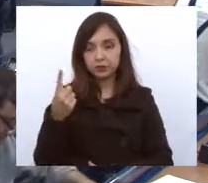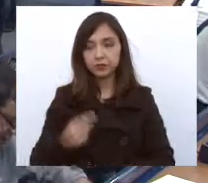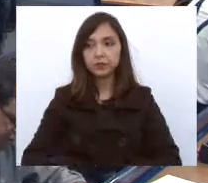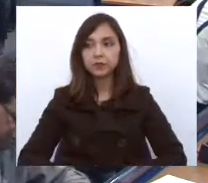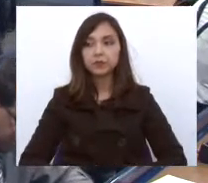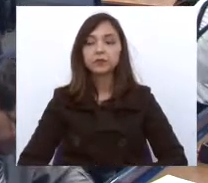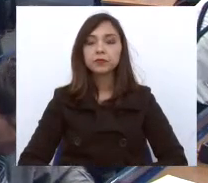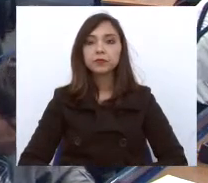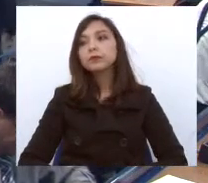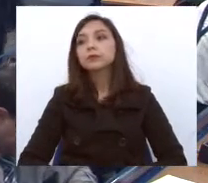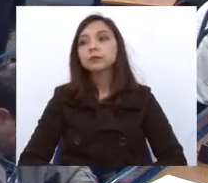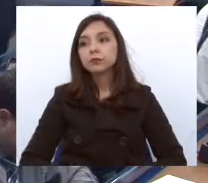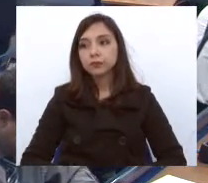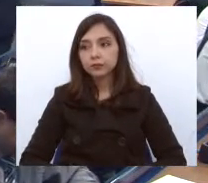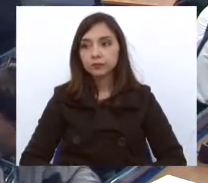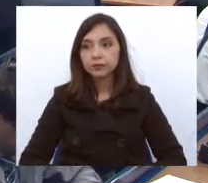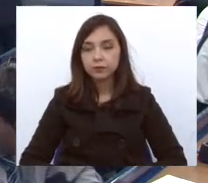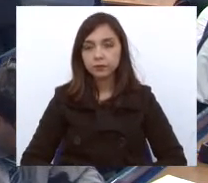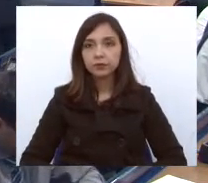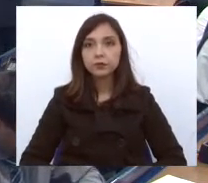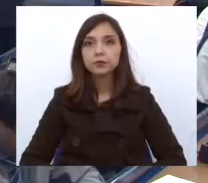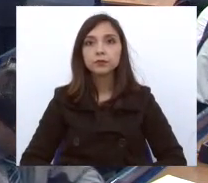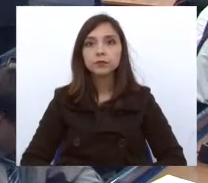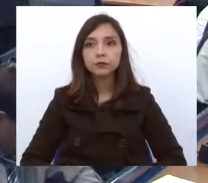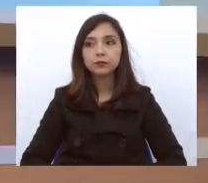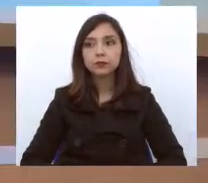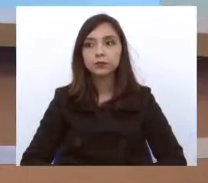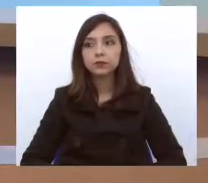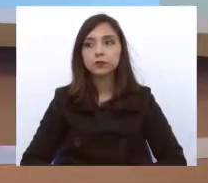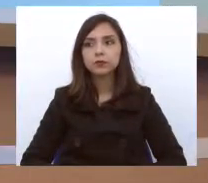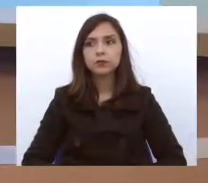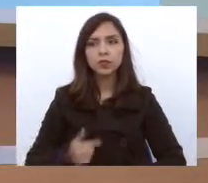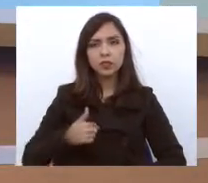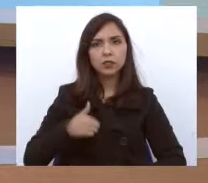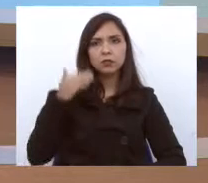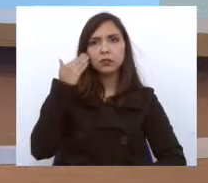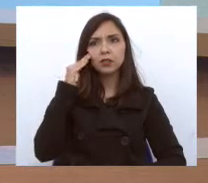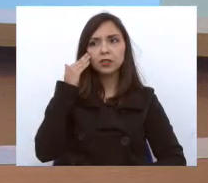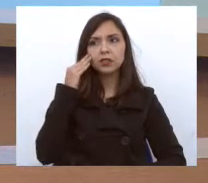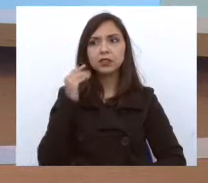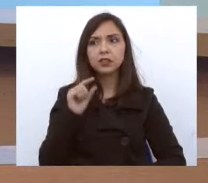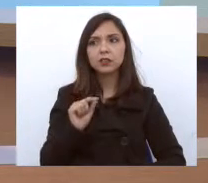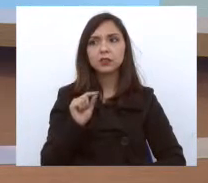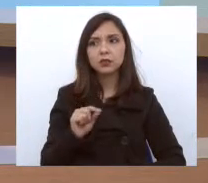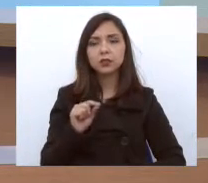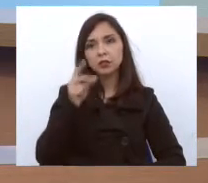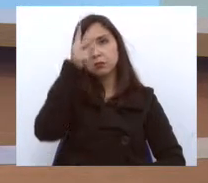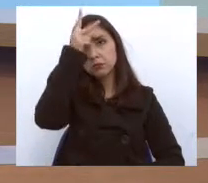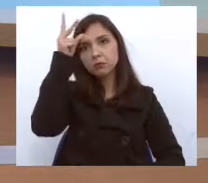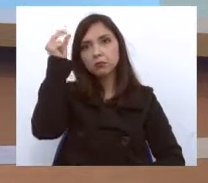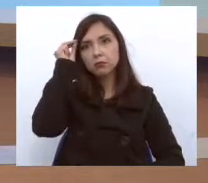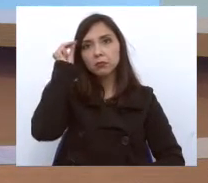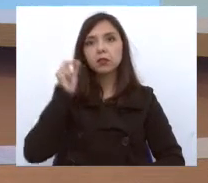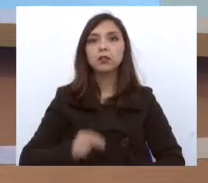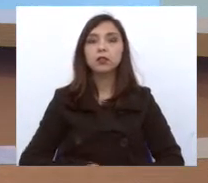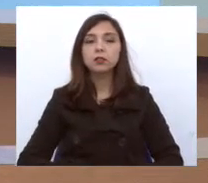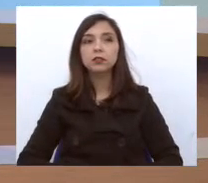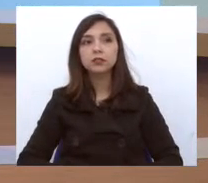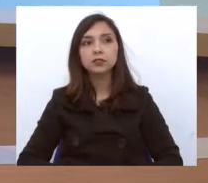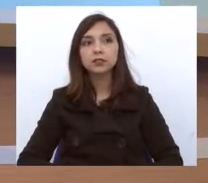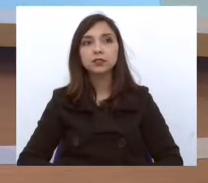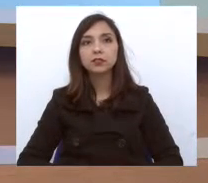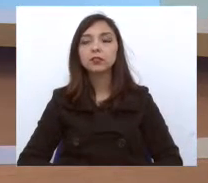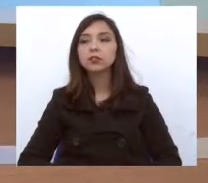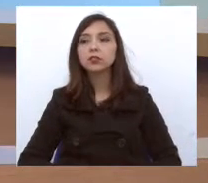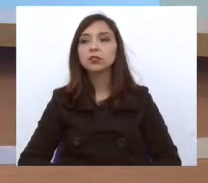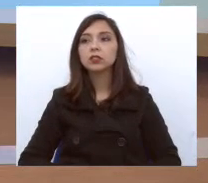151, vereador. Eu estou tentando entender o que está acontecendo na prefeitura. Referente ao serviço